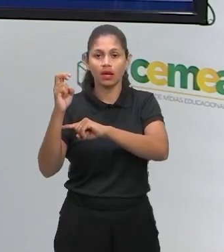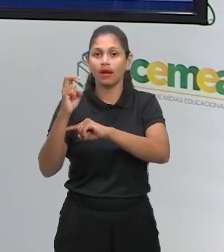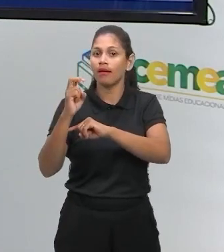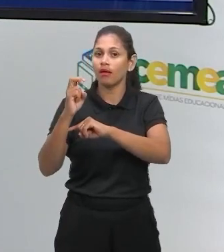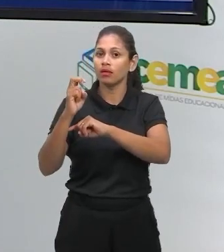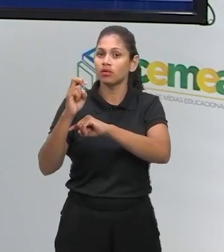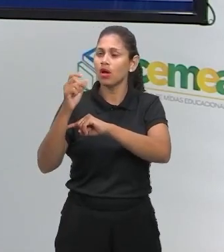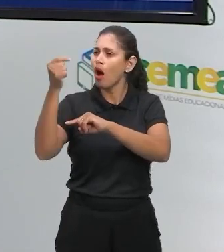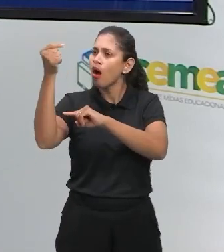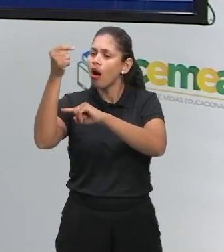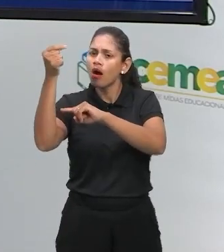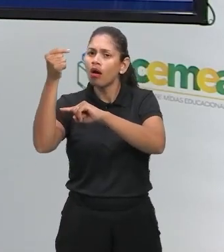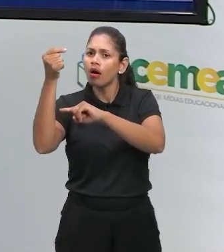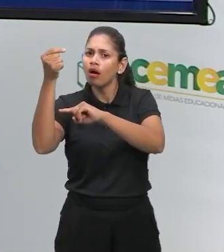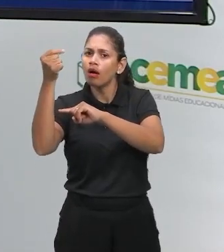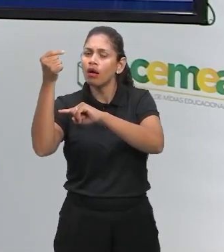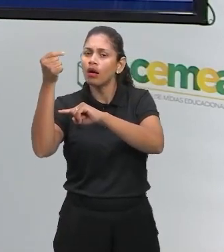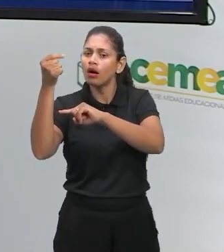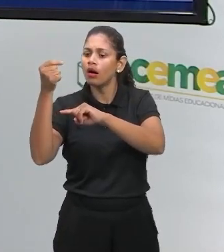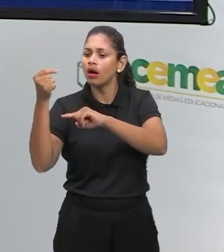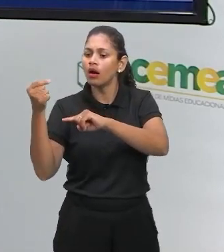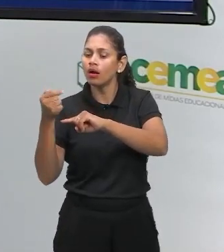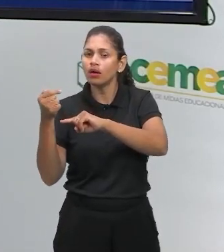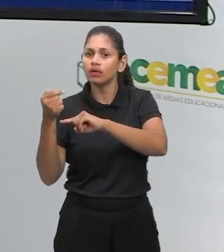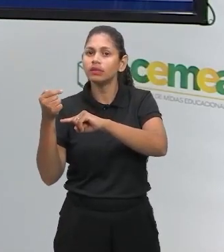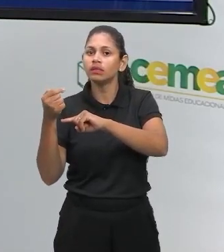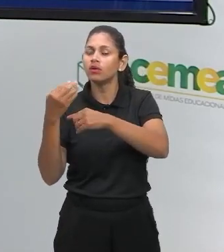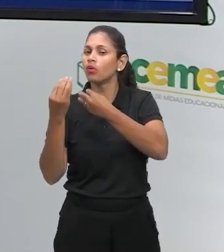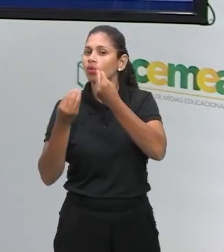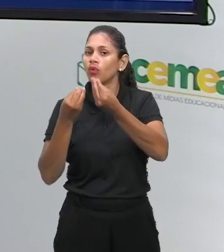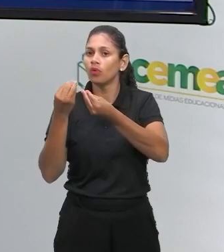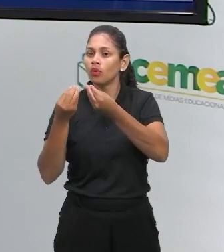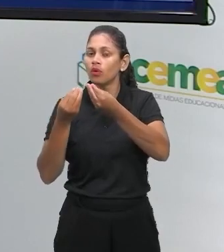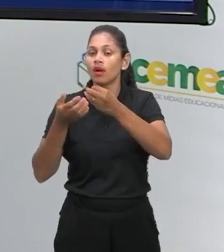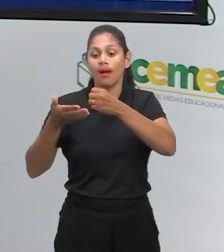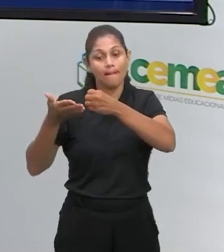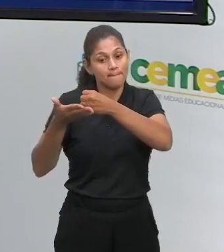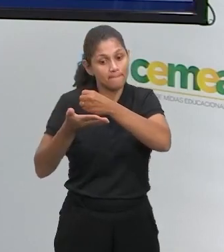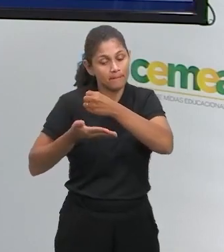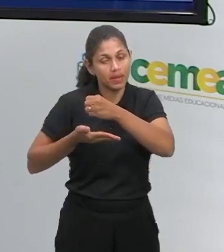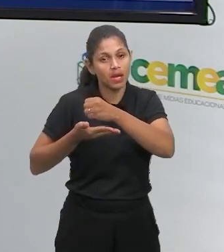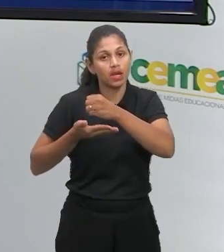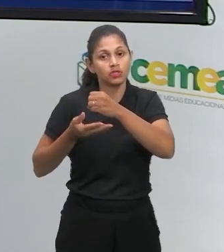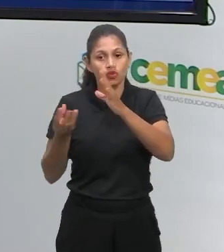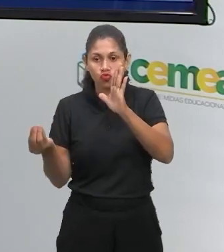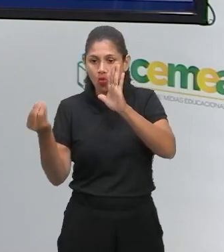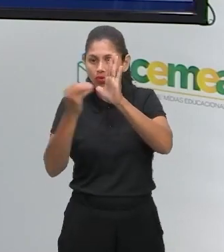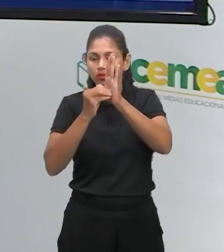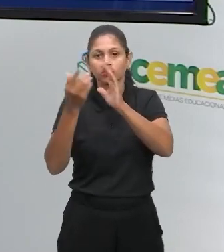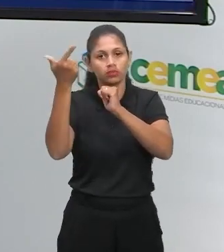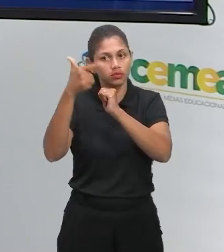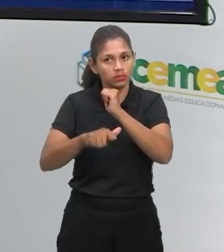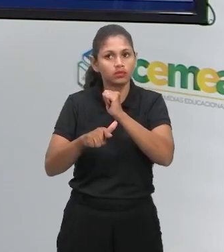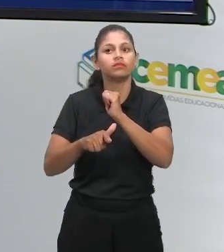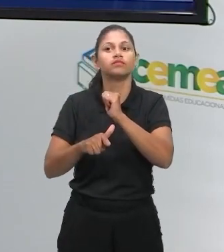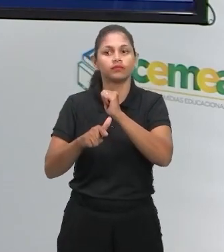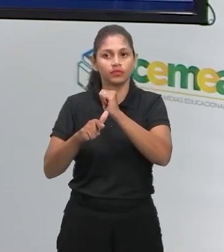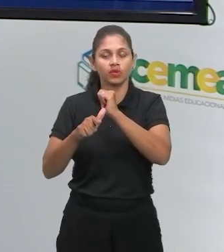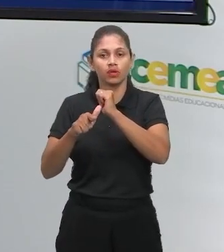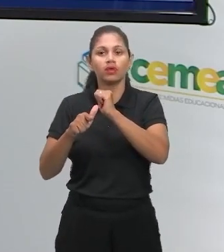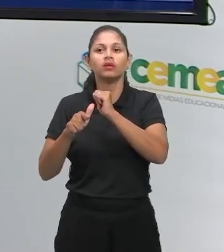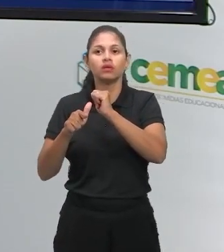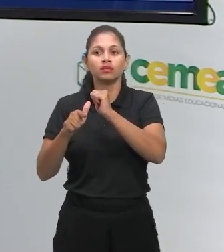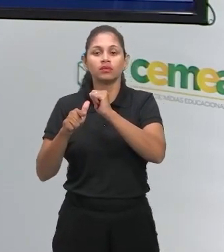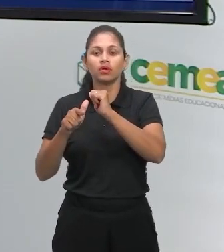A base, na notação científica, ela repete, tá? A base, ela repete, e os expoentes, eles vão, se